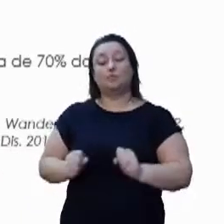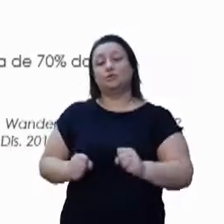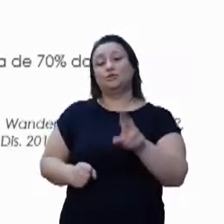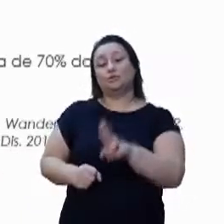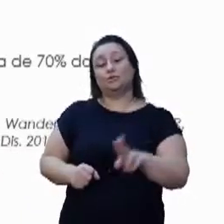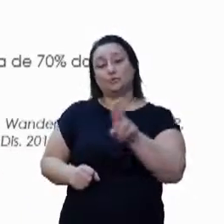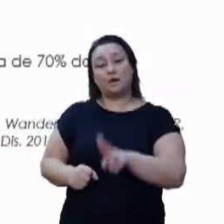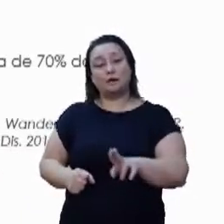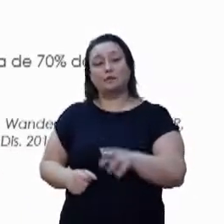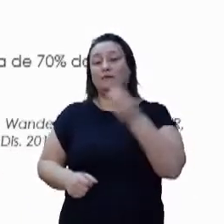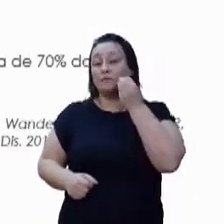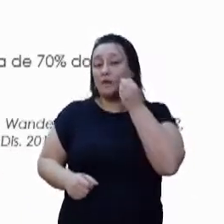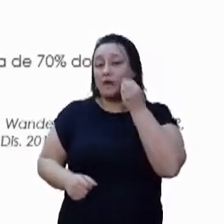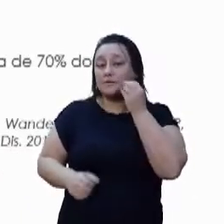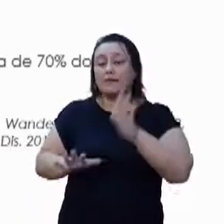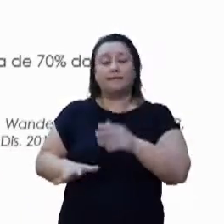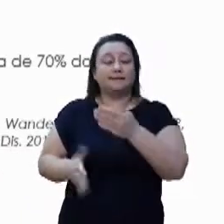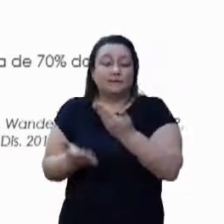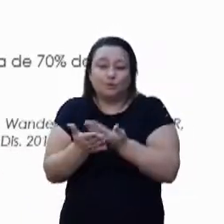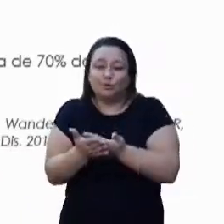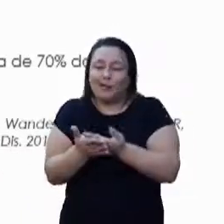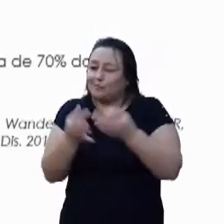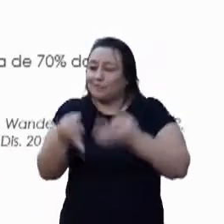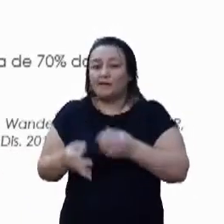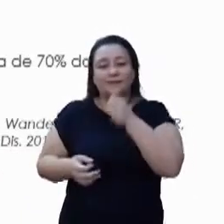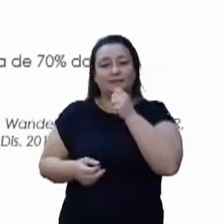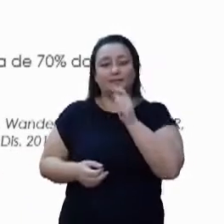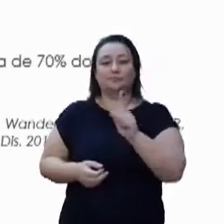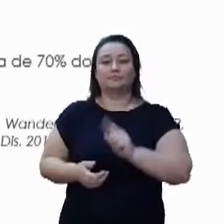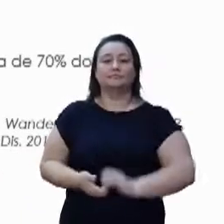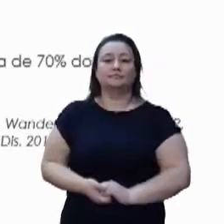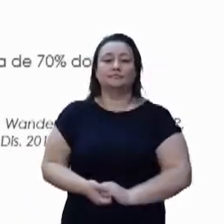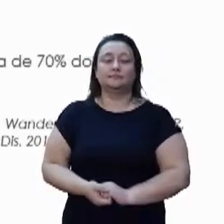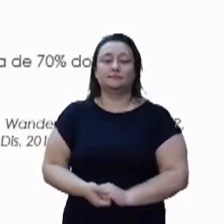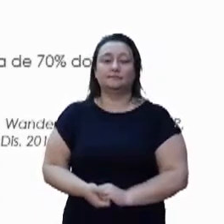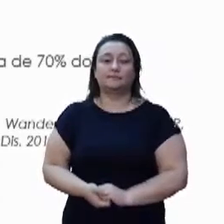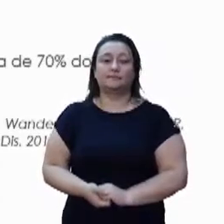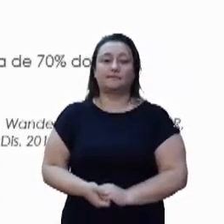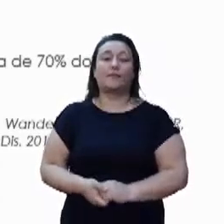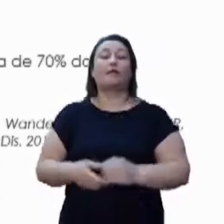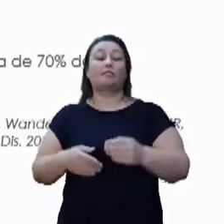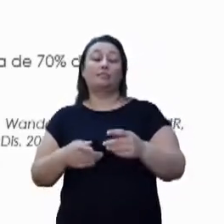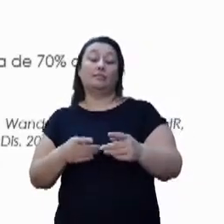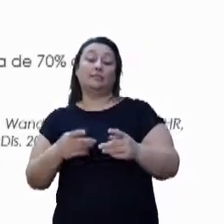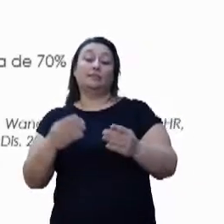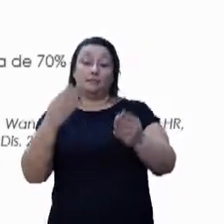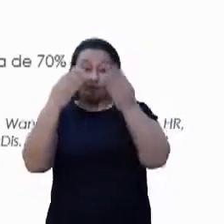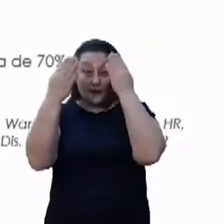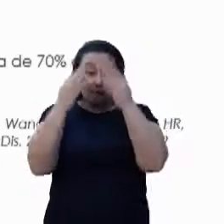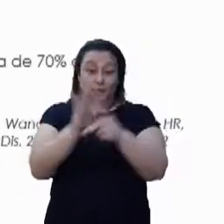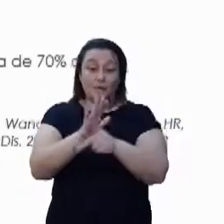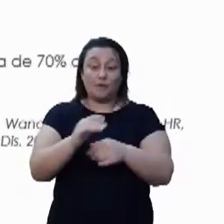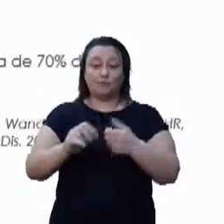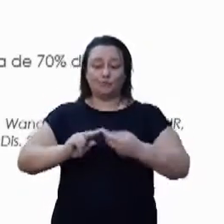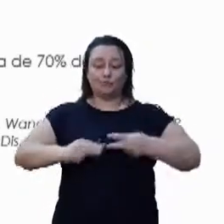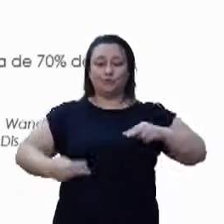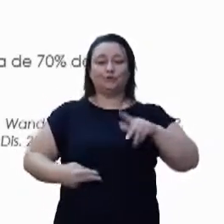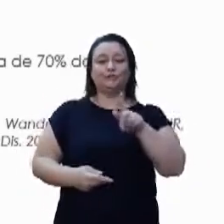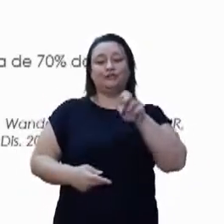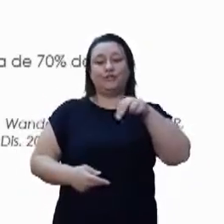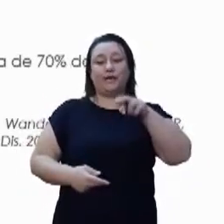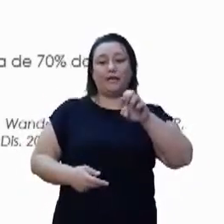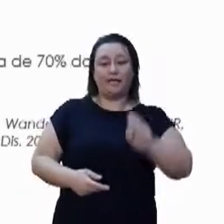e isso ainda não foi estudado clinicamente. Em relação à terapia gênica, que seria a transferência do gene,